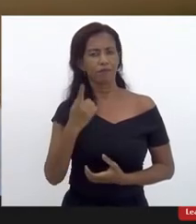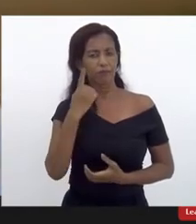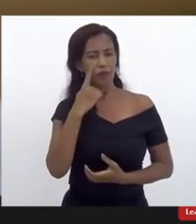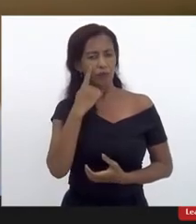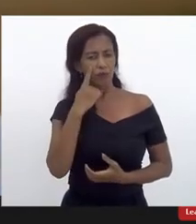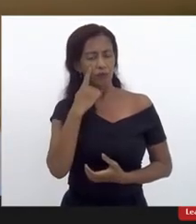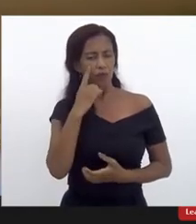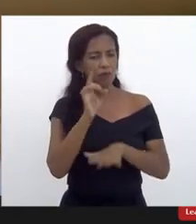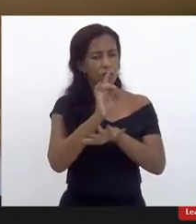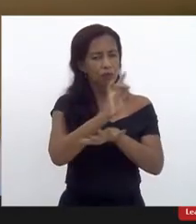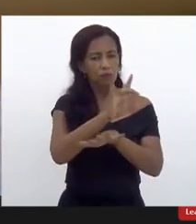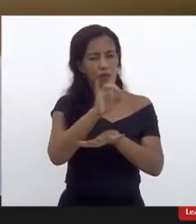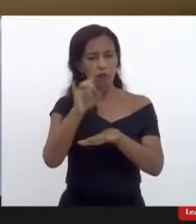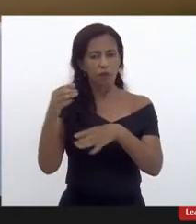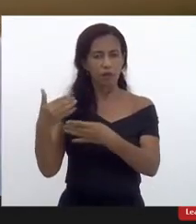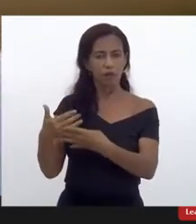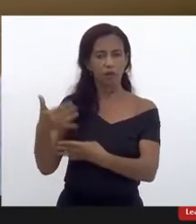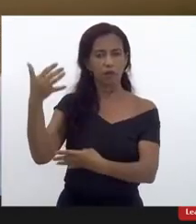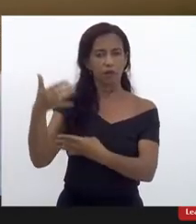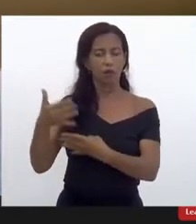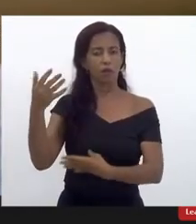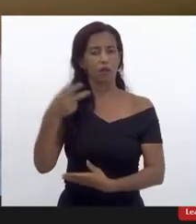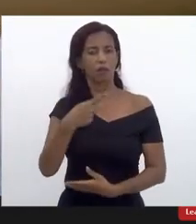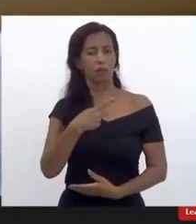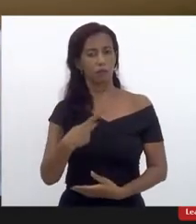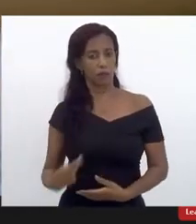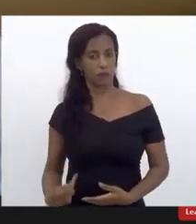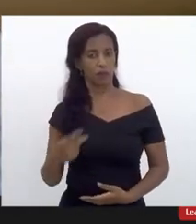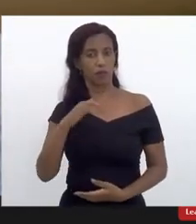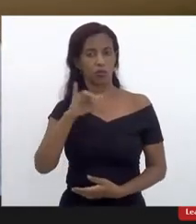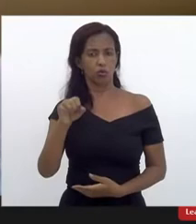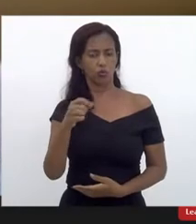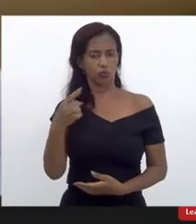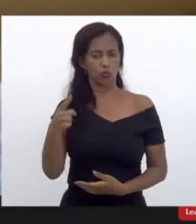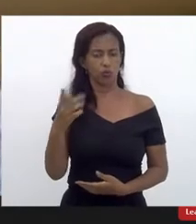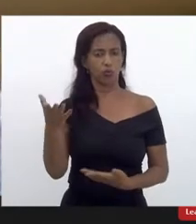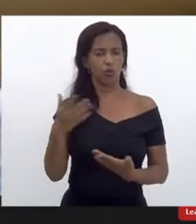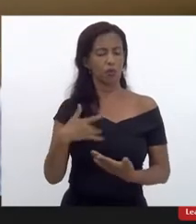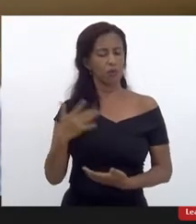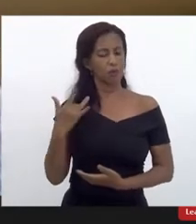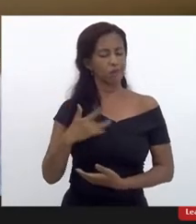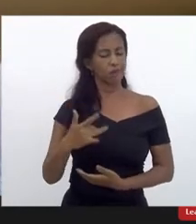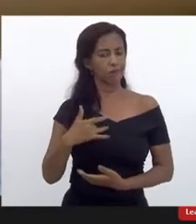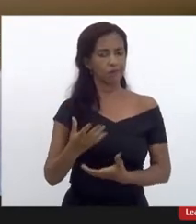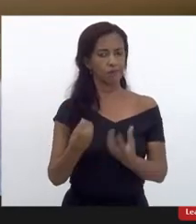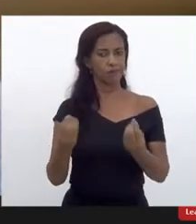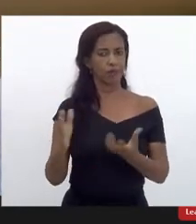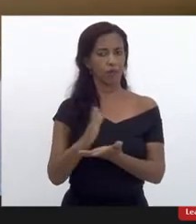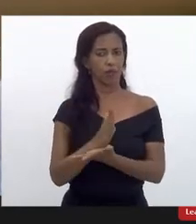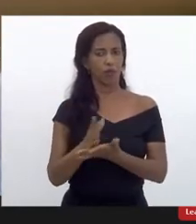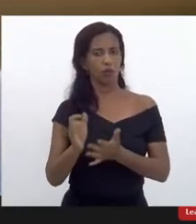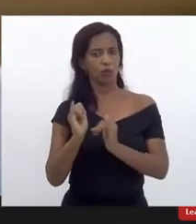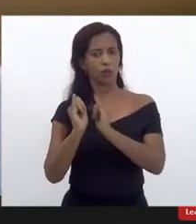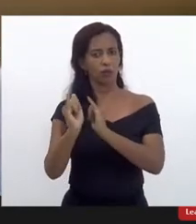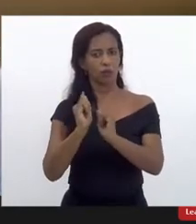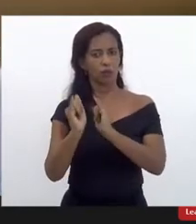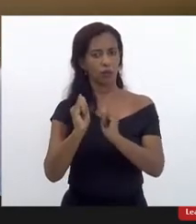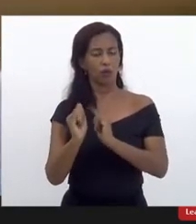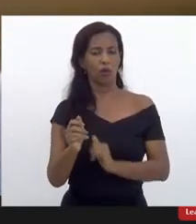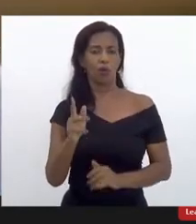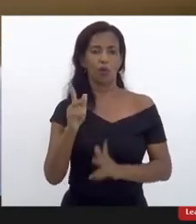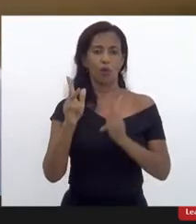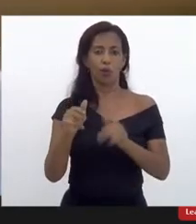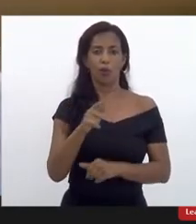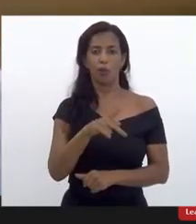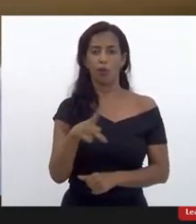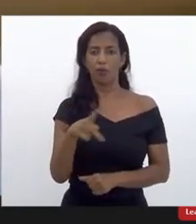atenção aqui a exposição do presidente João Carrilho, mas assim, eu lamento muito que alguns dos dados, né, como o professor Valdec e o